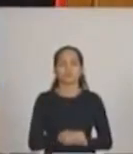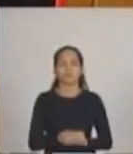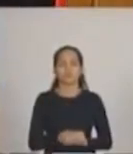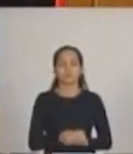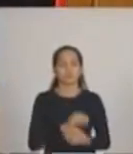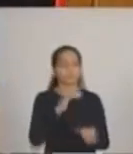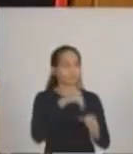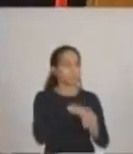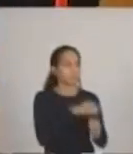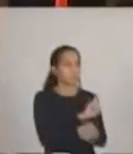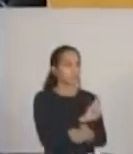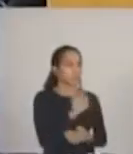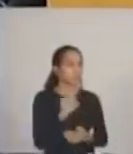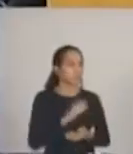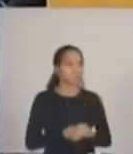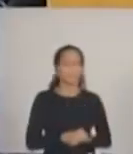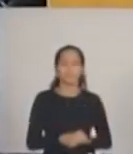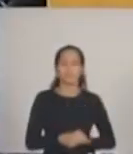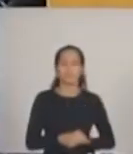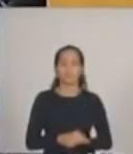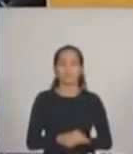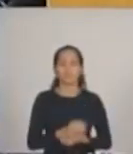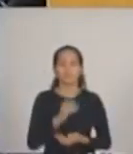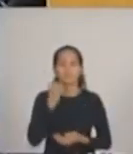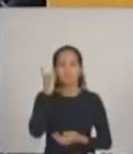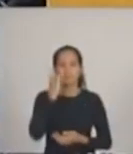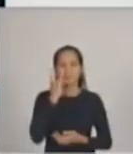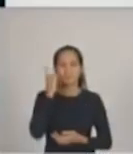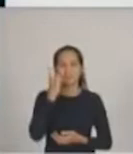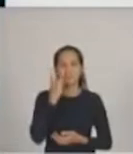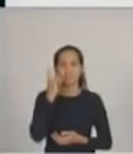Não. Vota não. Deputado Vandinho Leite.